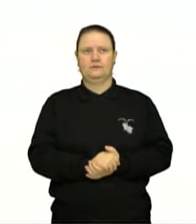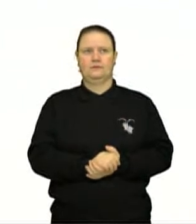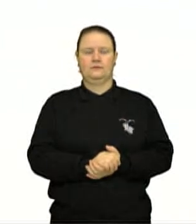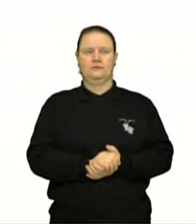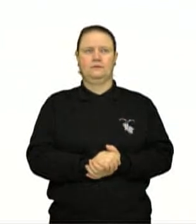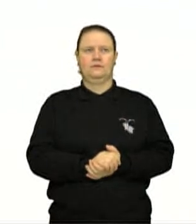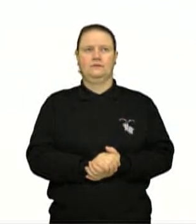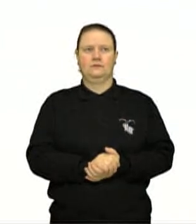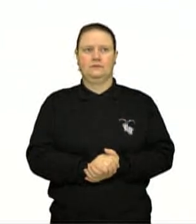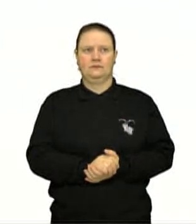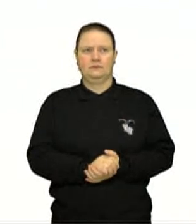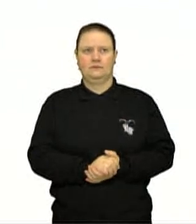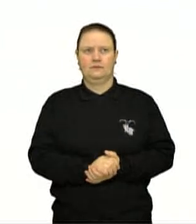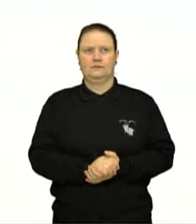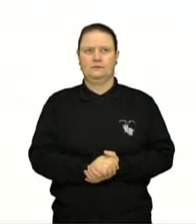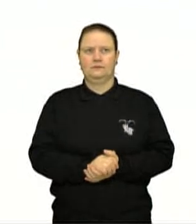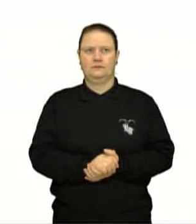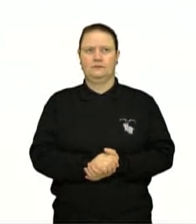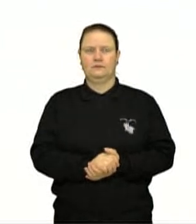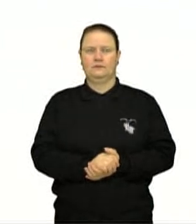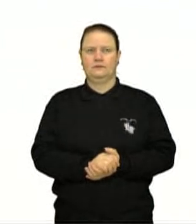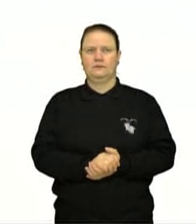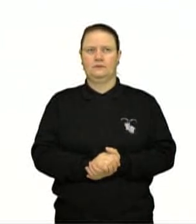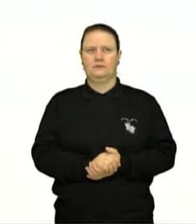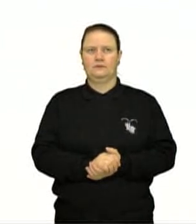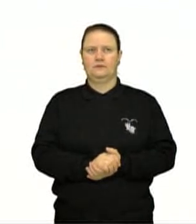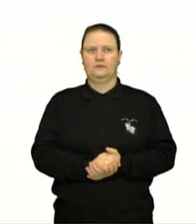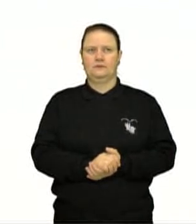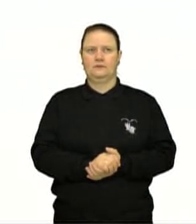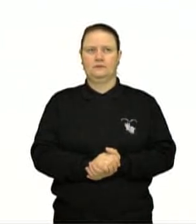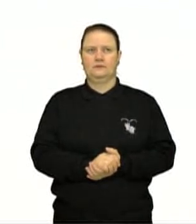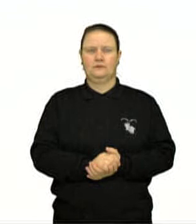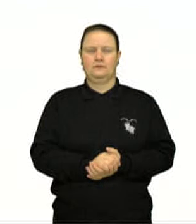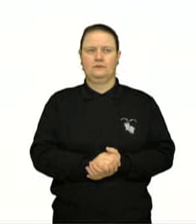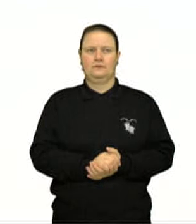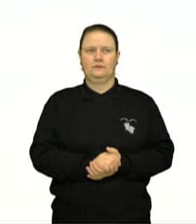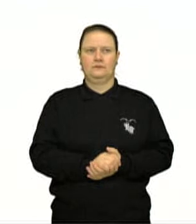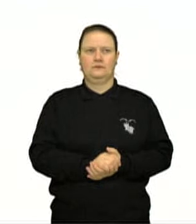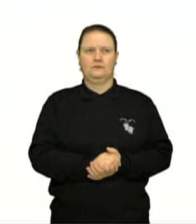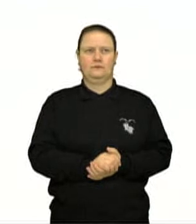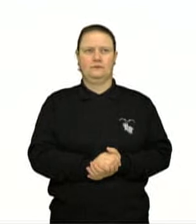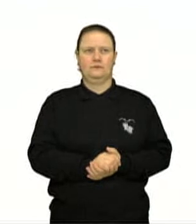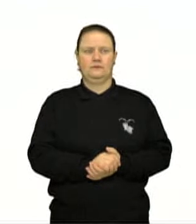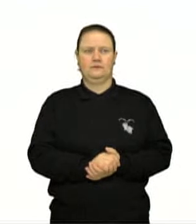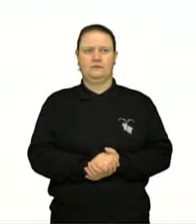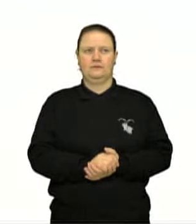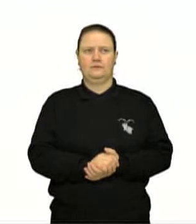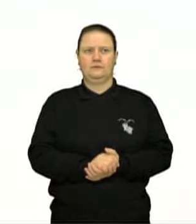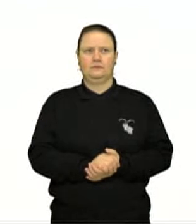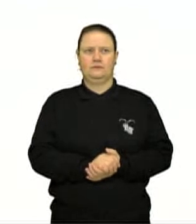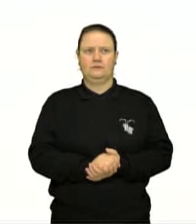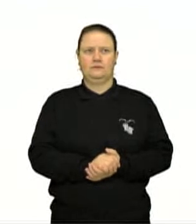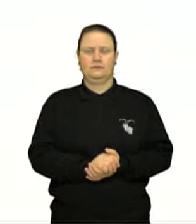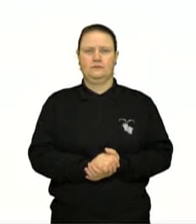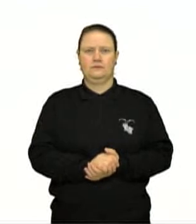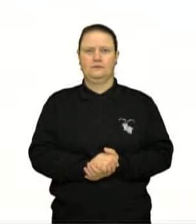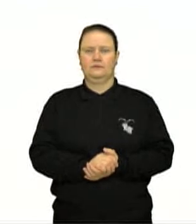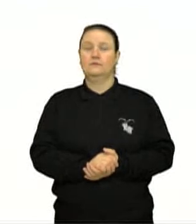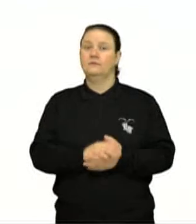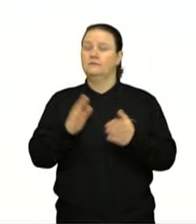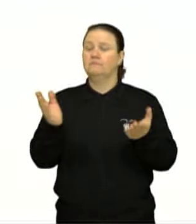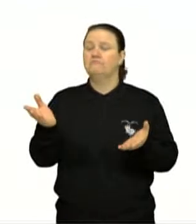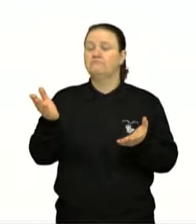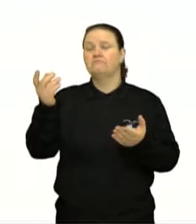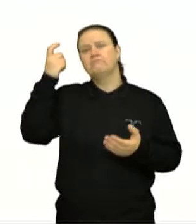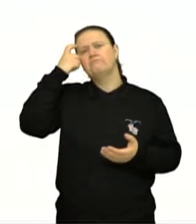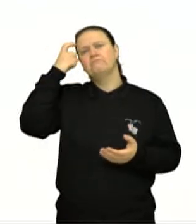que se refería a la bicicleta, por lo que bajó el cambio literalmente sin comprender lo que este quería decir. Então vamos a